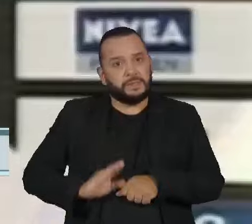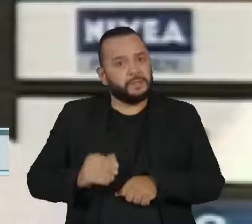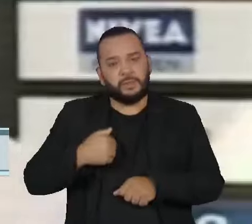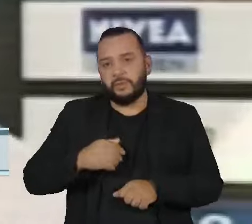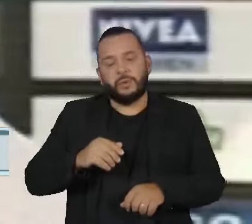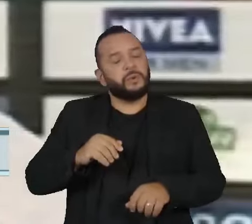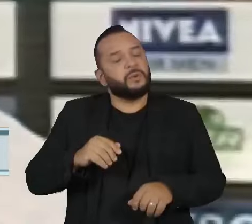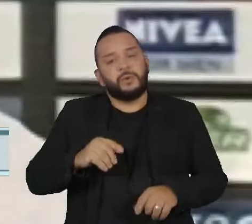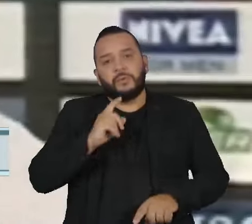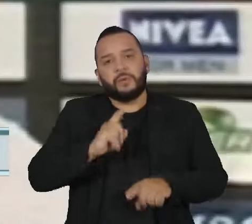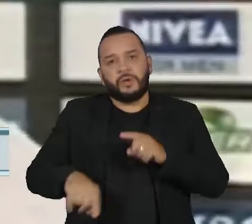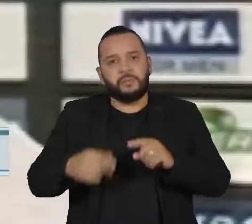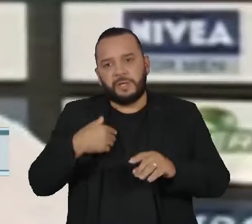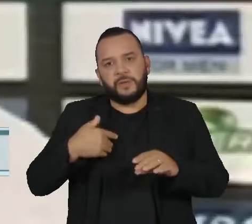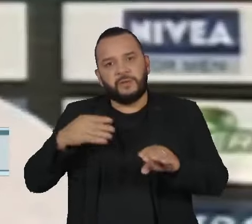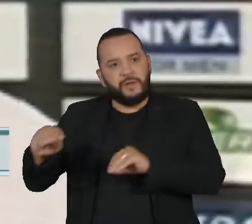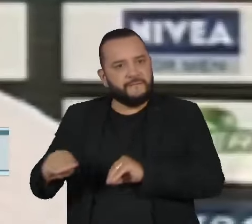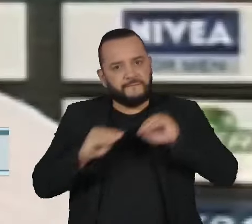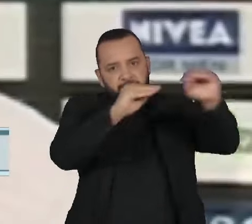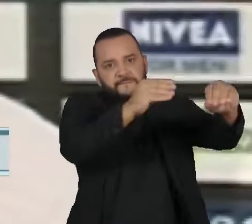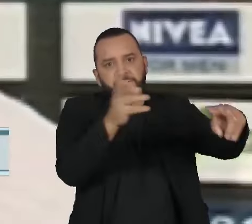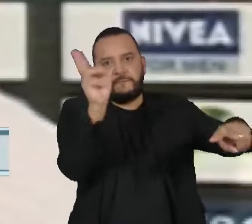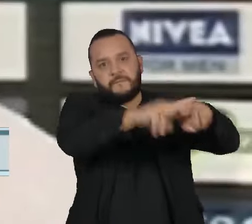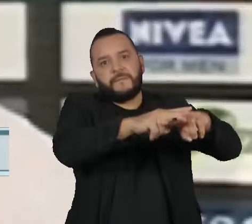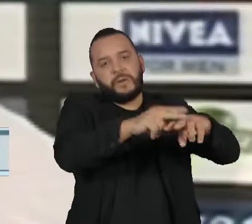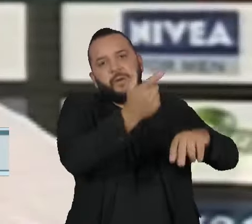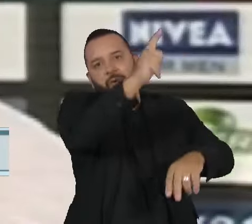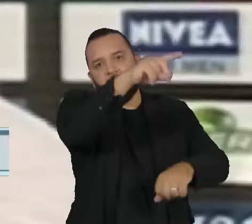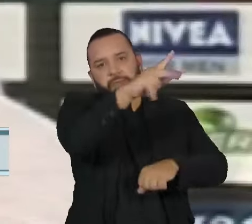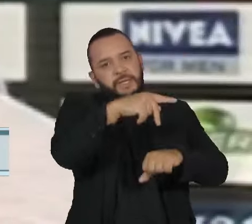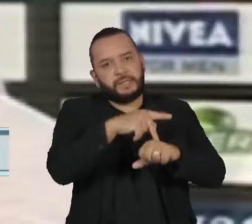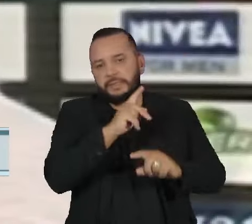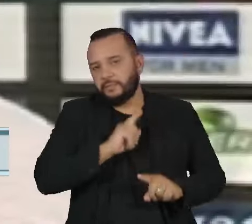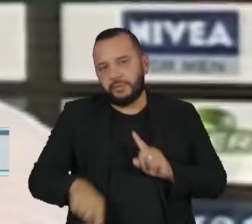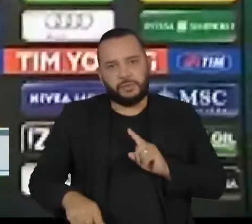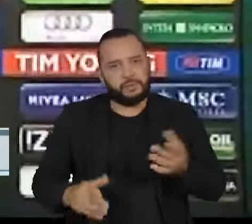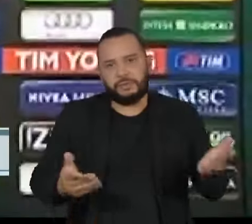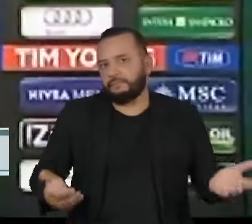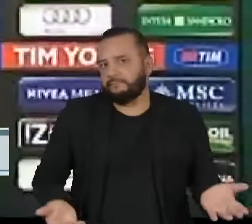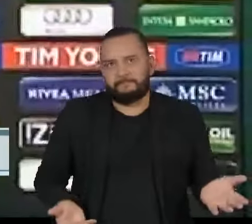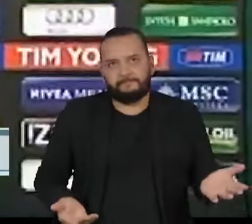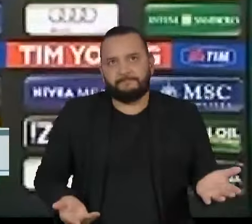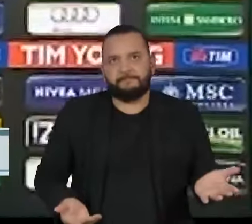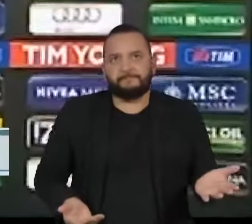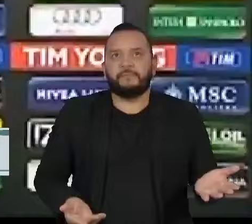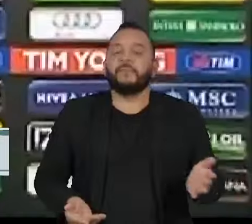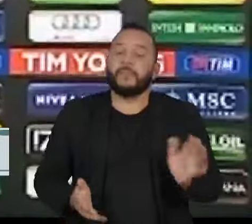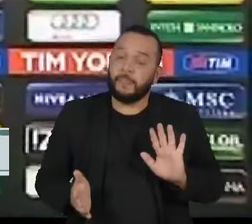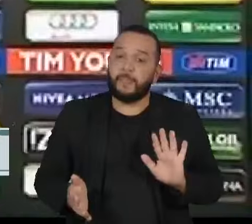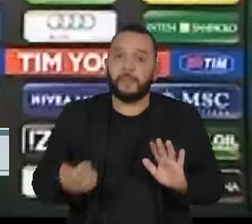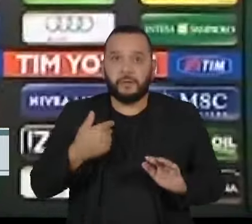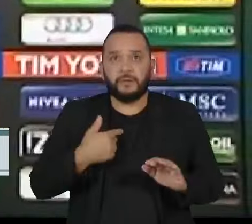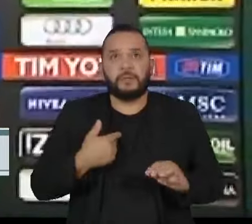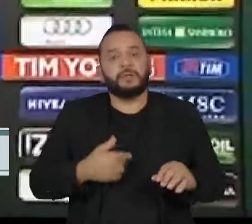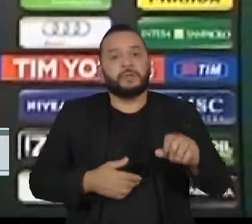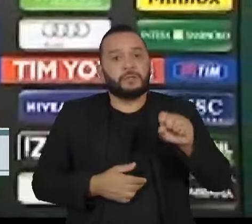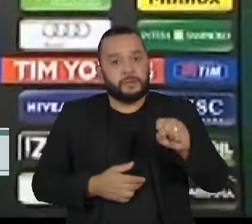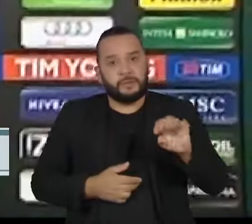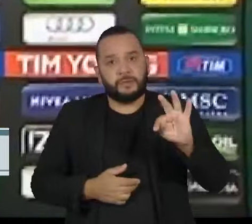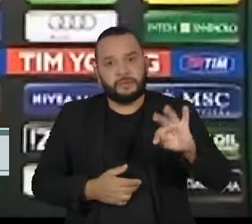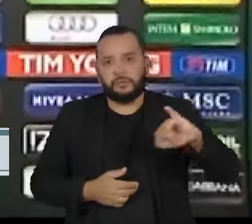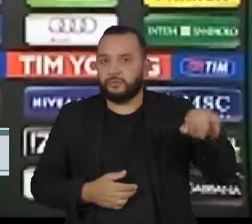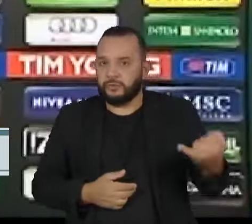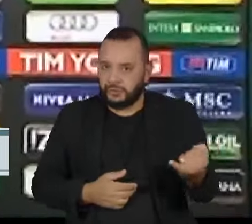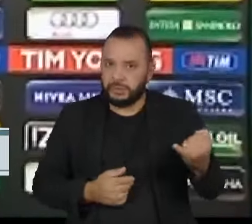extradição de brasileiros natos para cumprimento de penas no exterior a corte especial do Superior Tribunal de